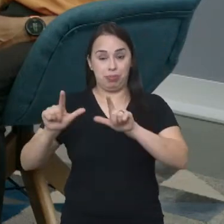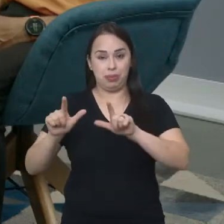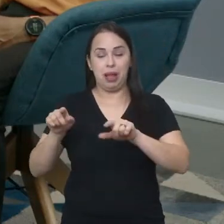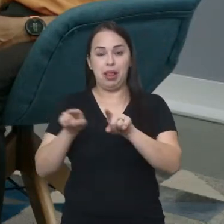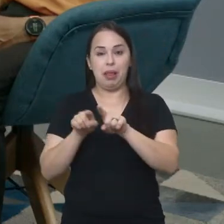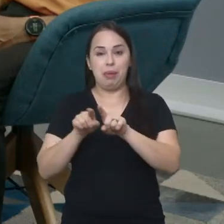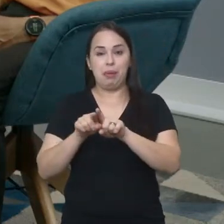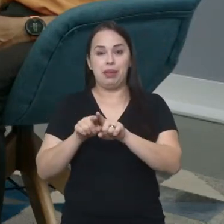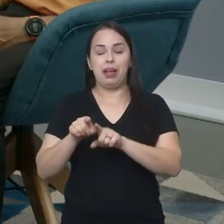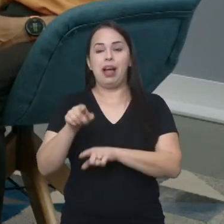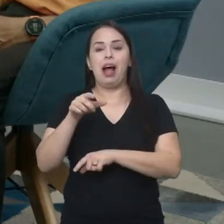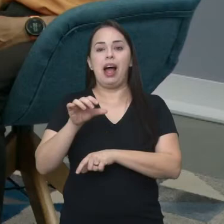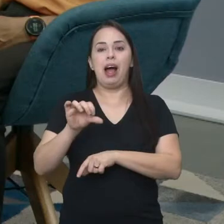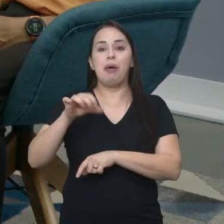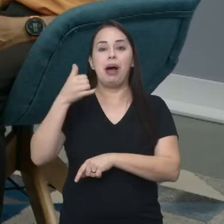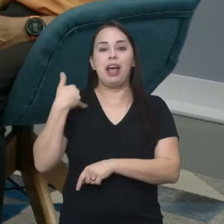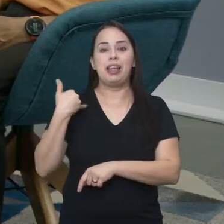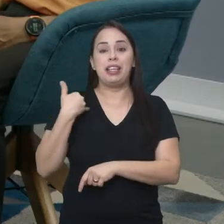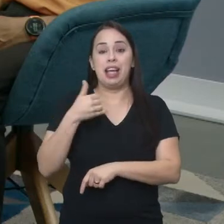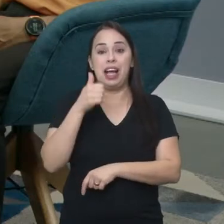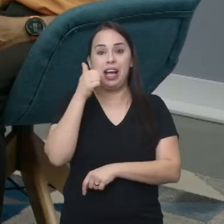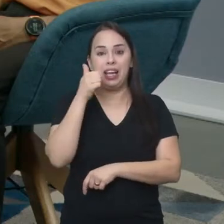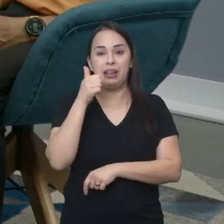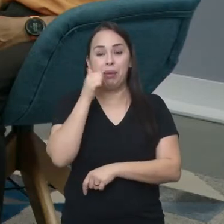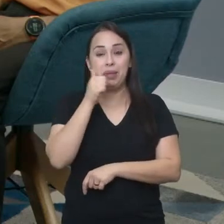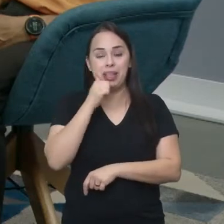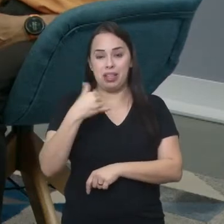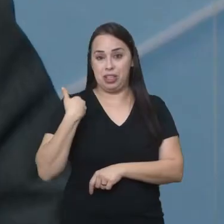avô também aqui na cidade. Essa semana